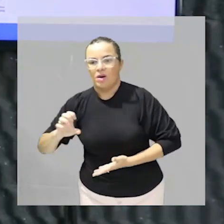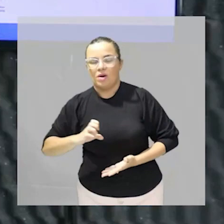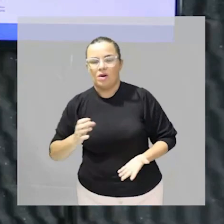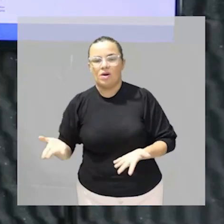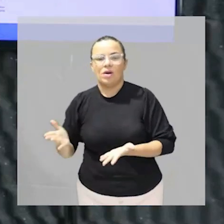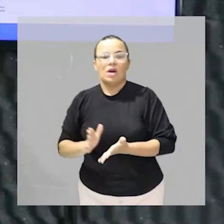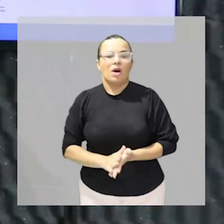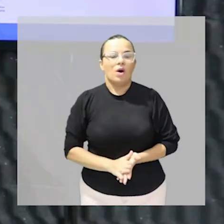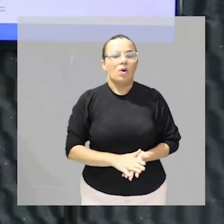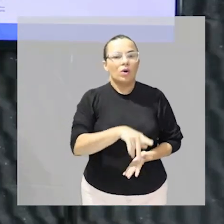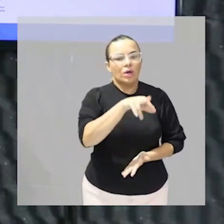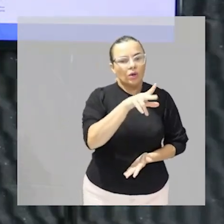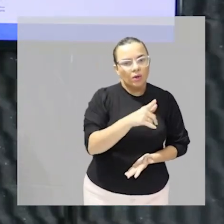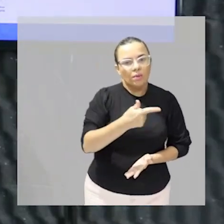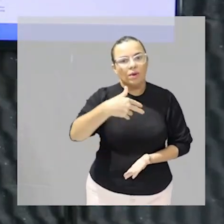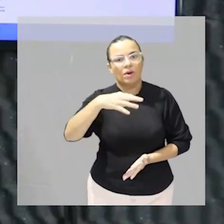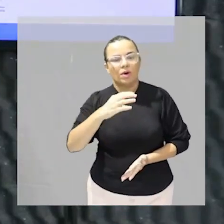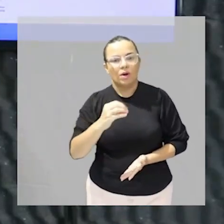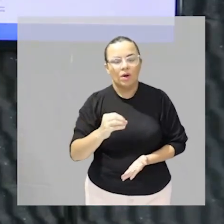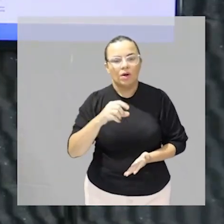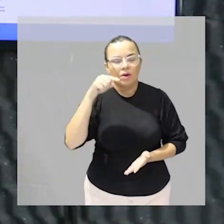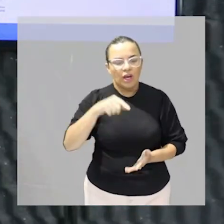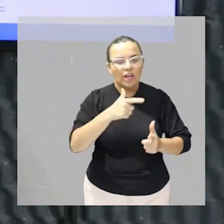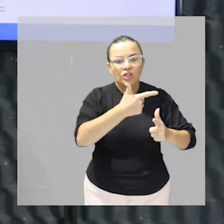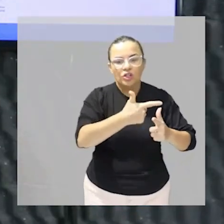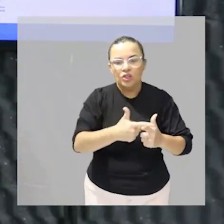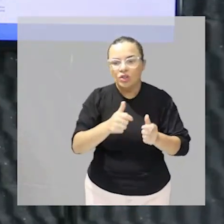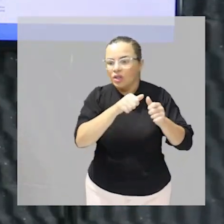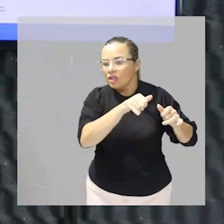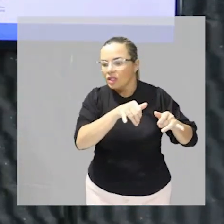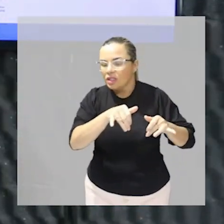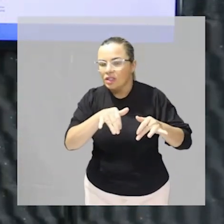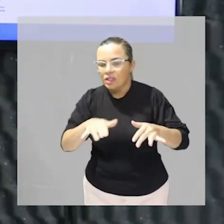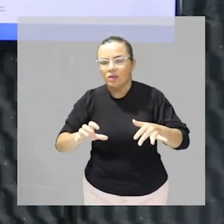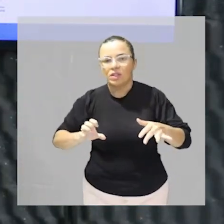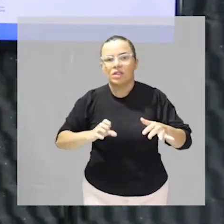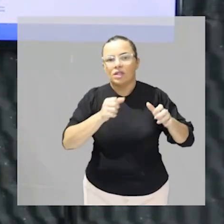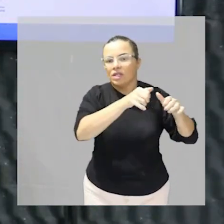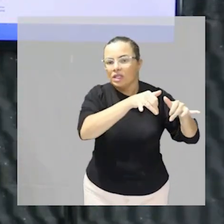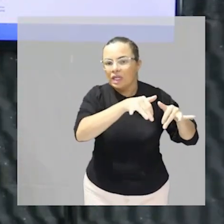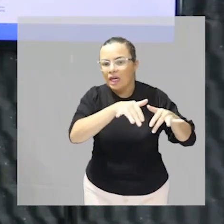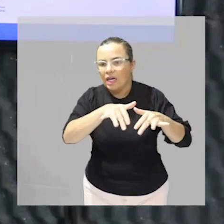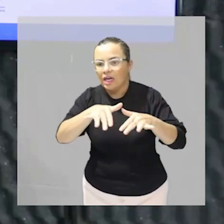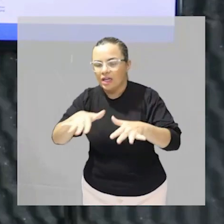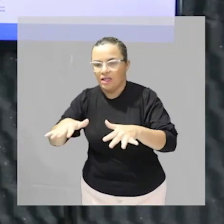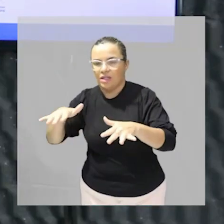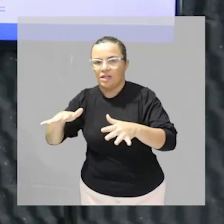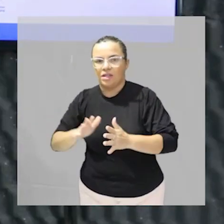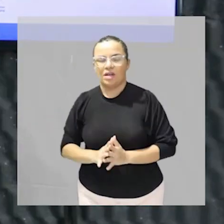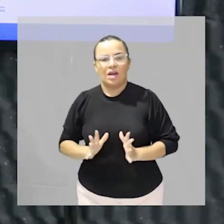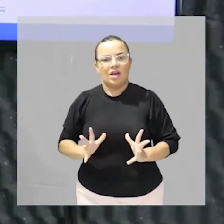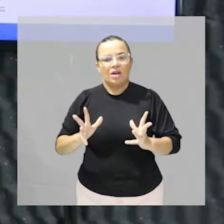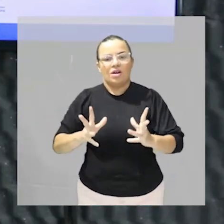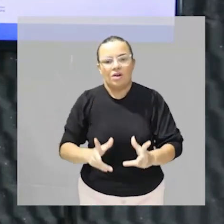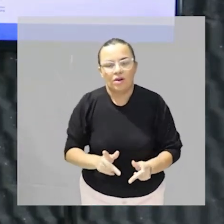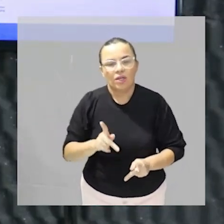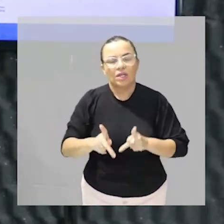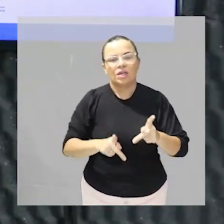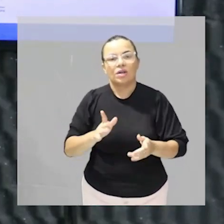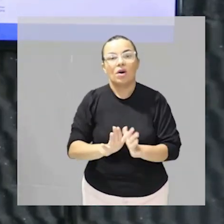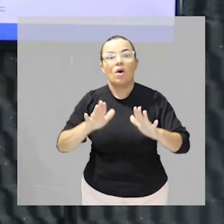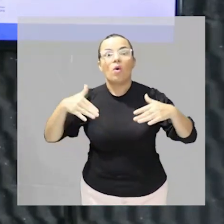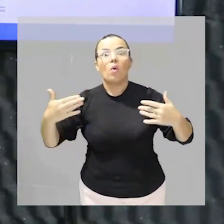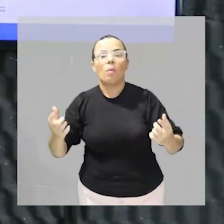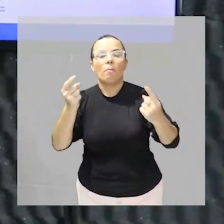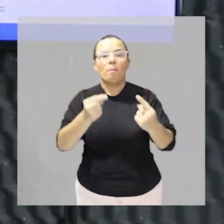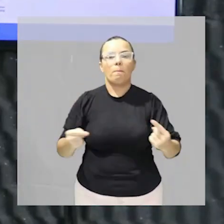propor é a distribuição dessas riquezas, é uma democratização dessas riquezas. Com o intuito de